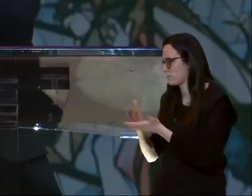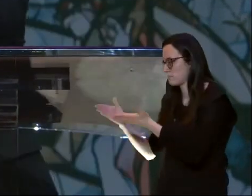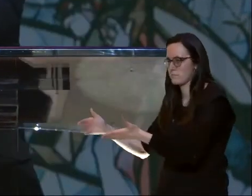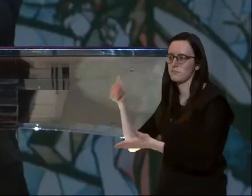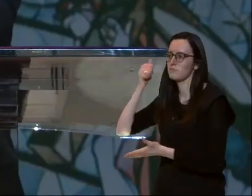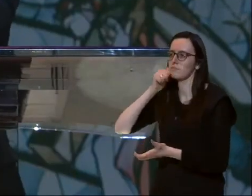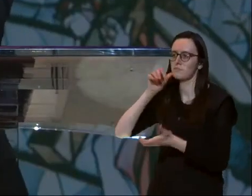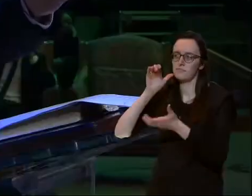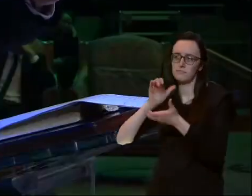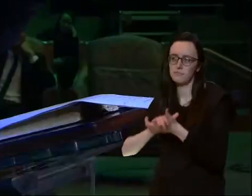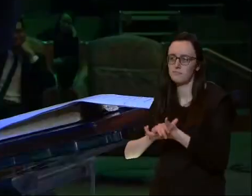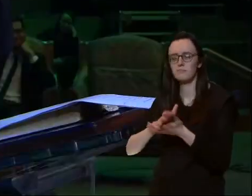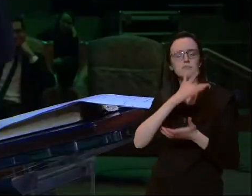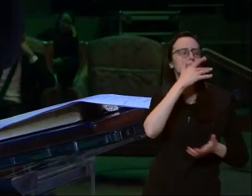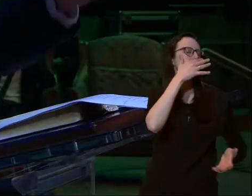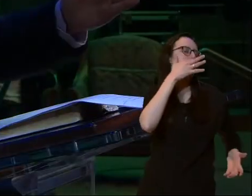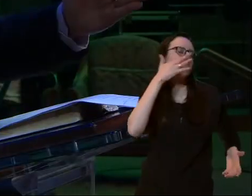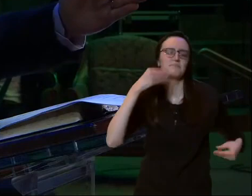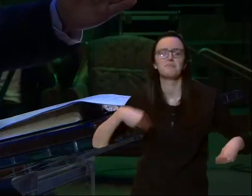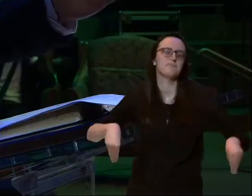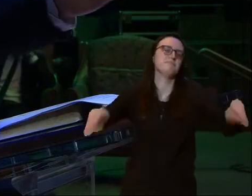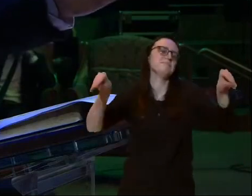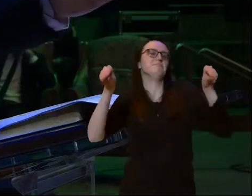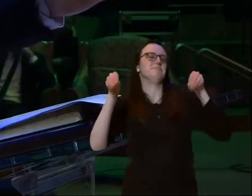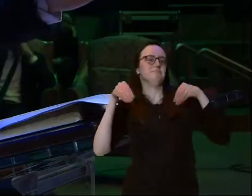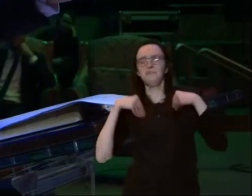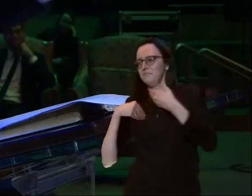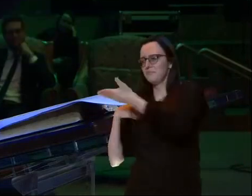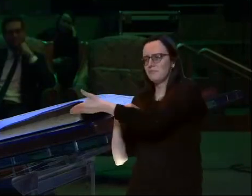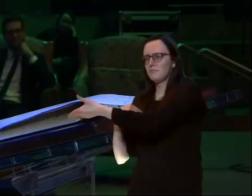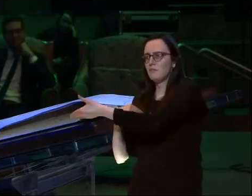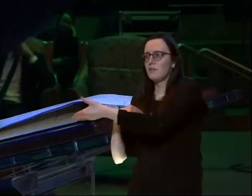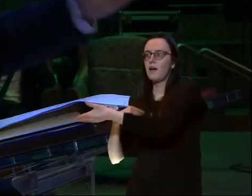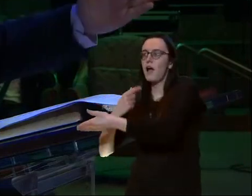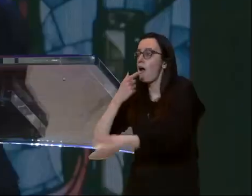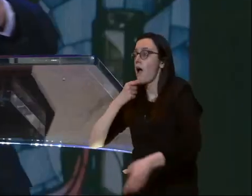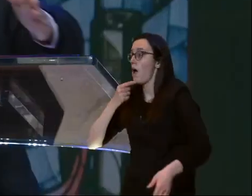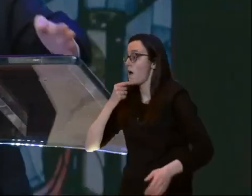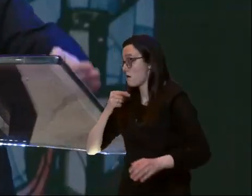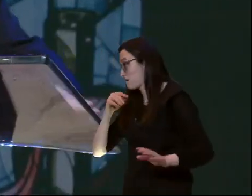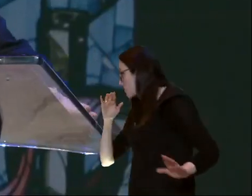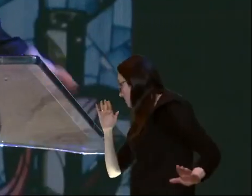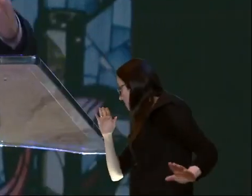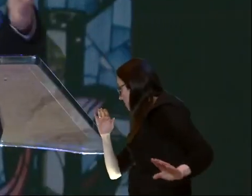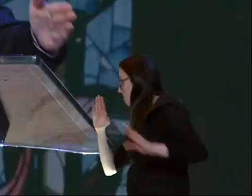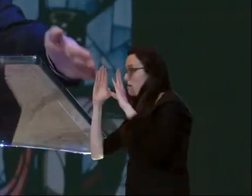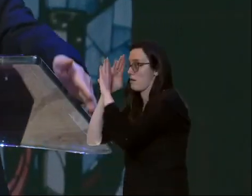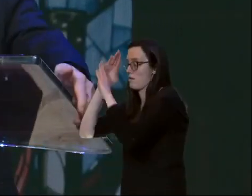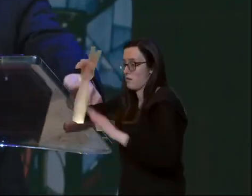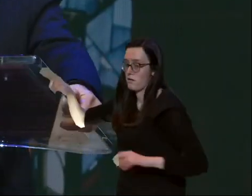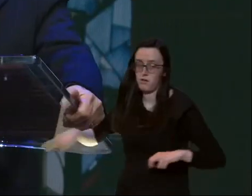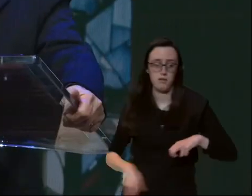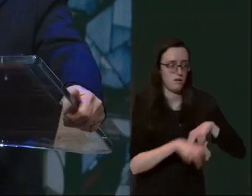cheirosa, quentinha, e ficar diante de um aparelho de internet, vendo uma coisa virtual,